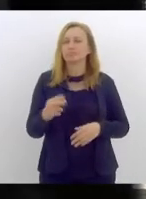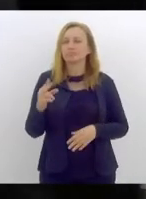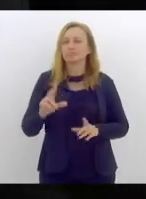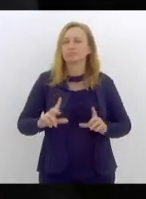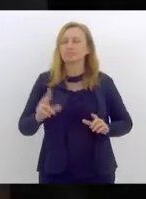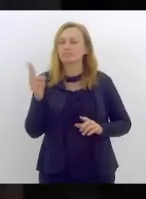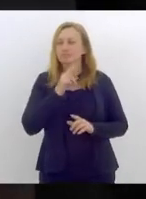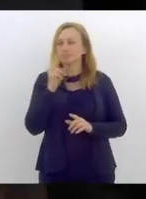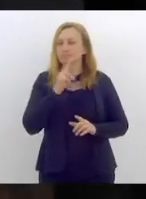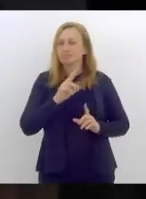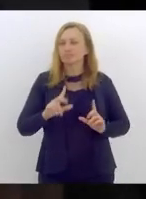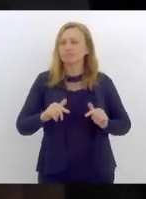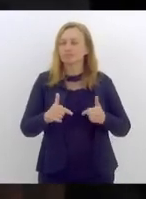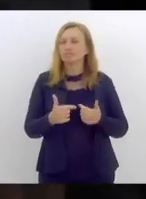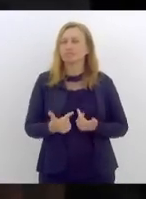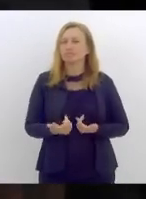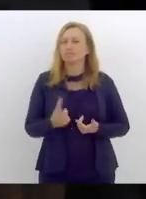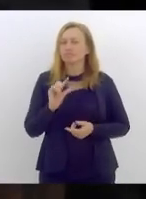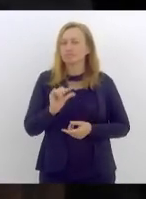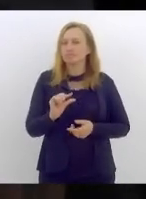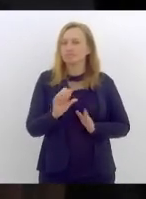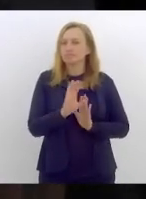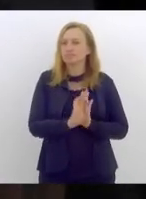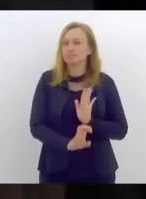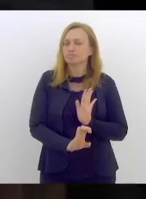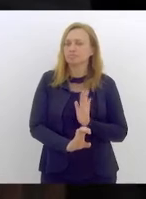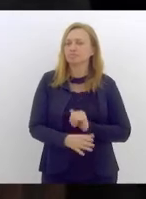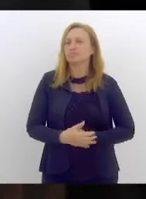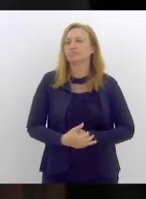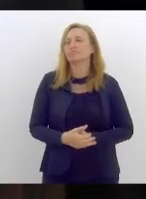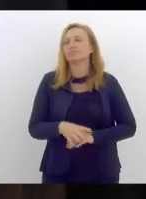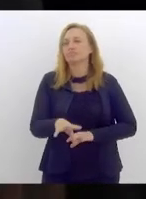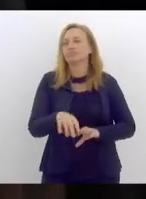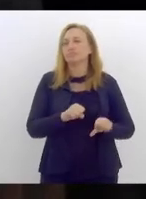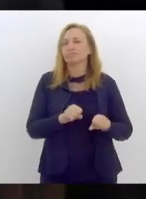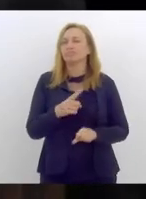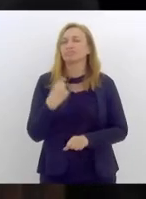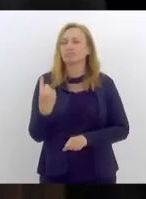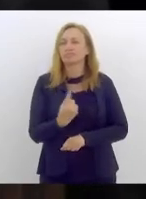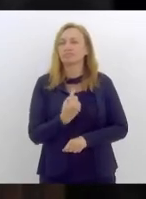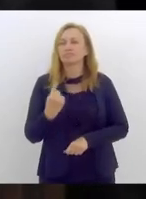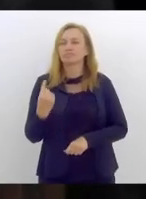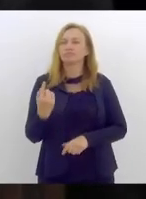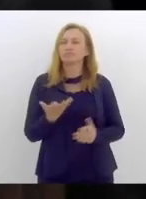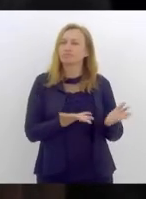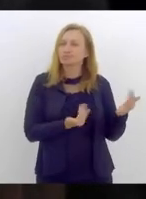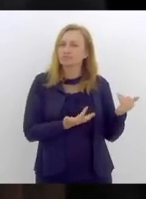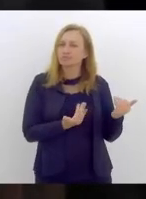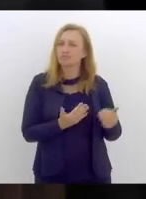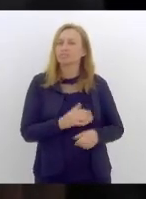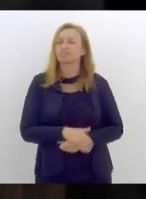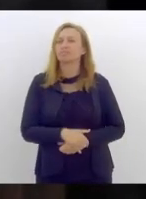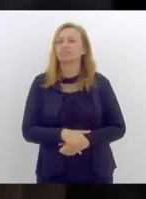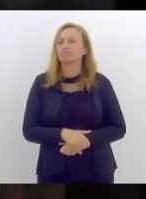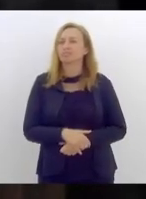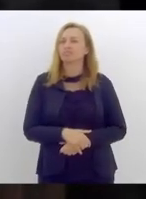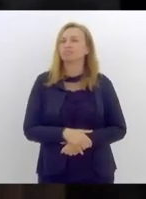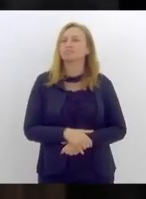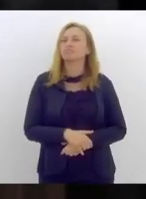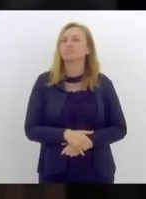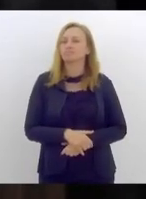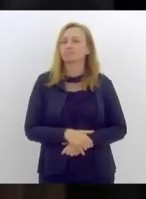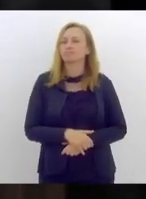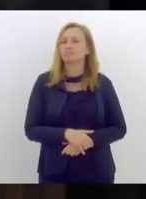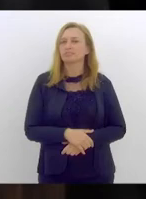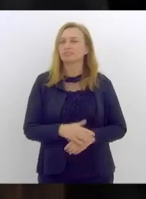brevemente possível porque ela pequeno currículo da formação da nossa juventude Ela desse profissionaliza magistério ainda